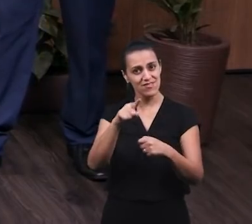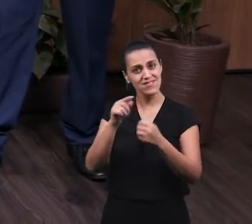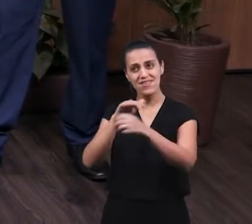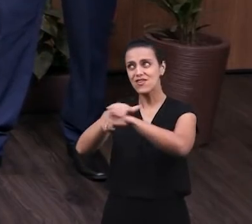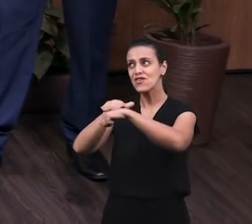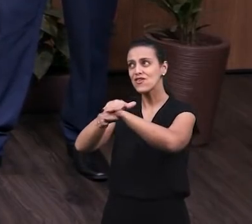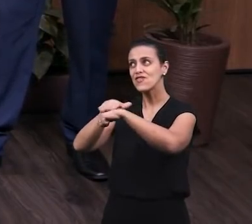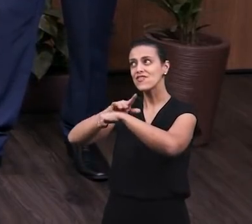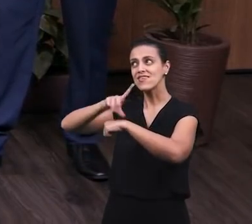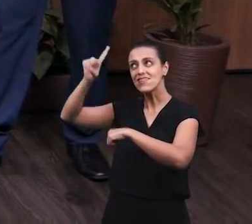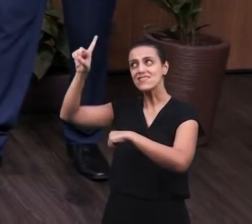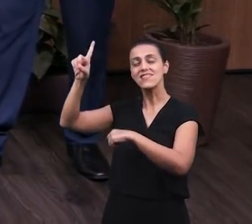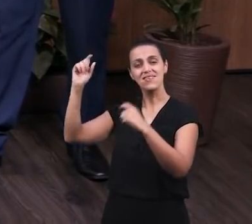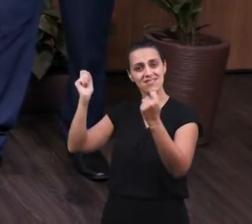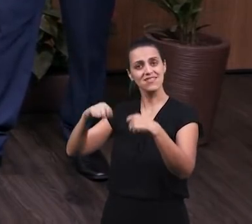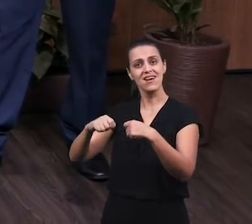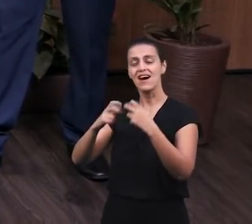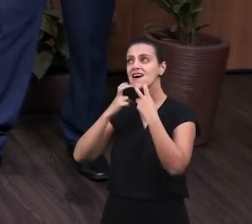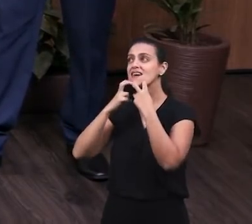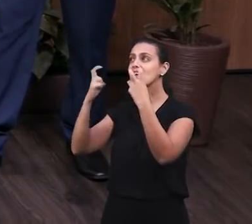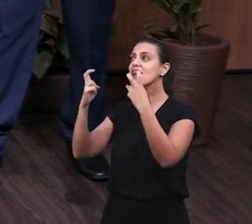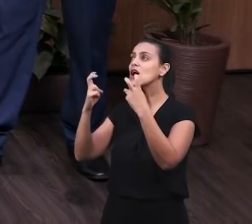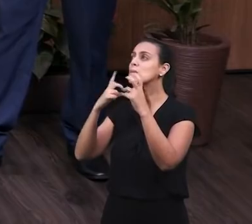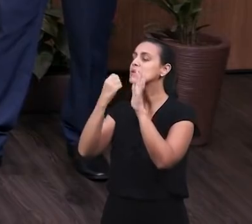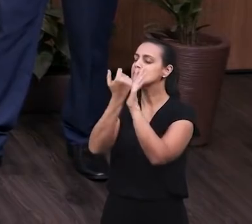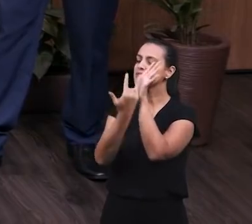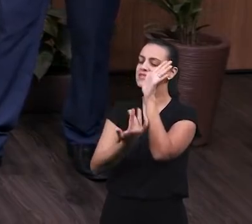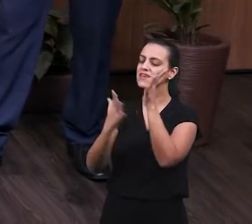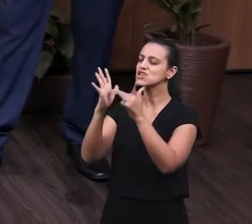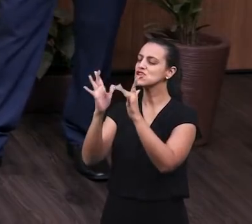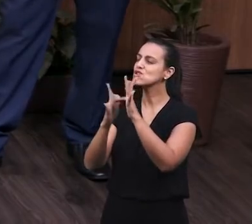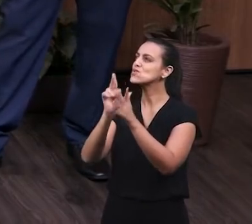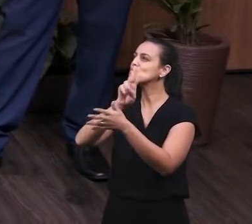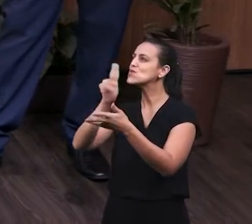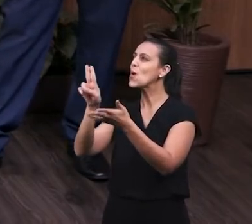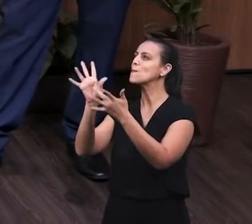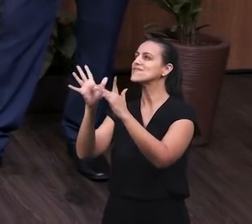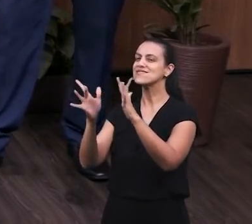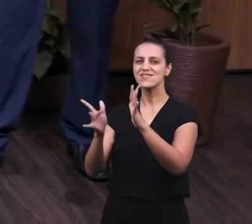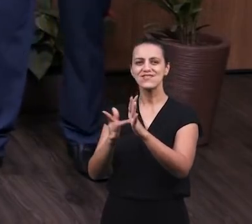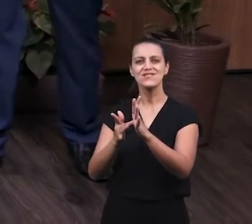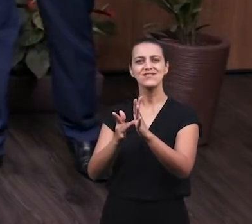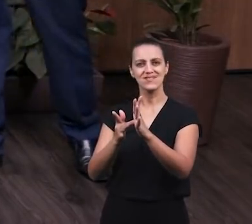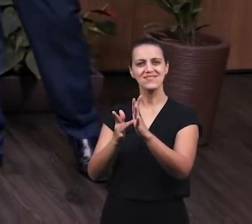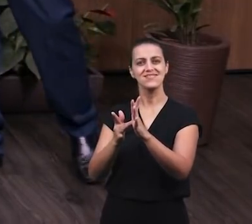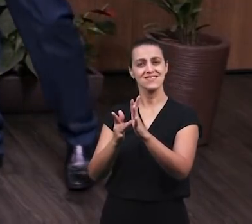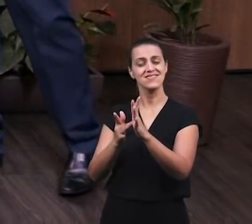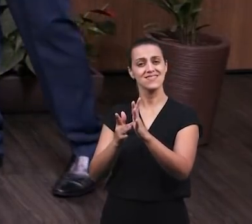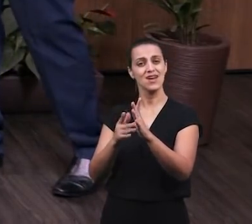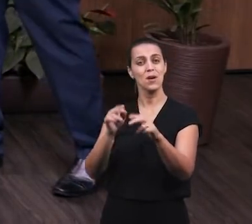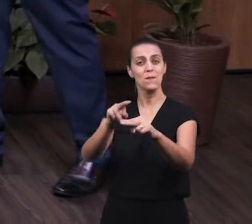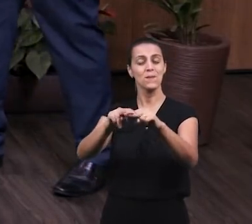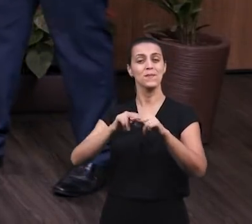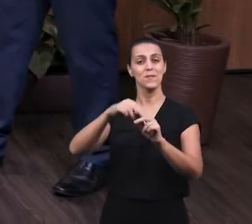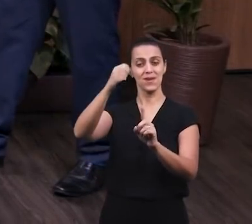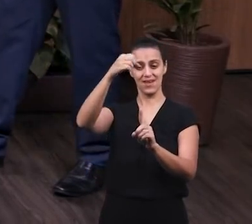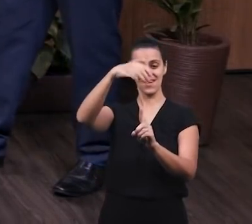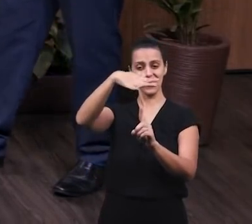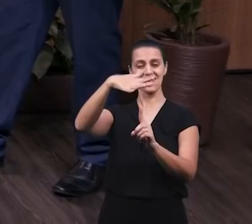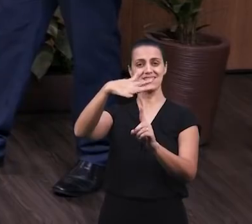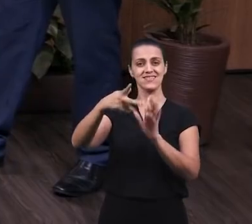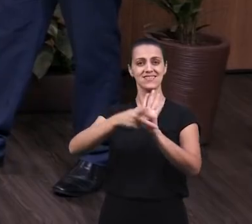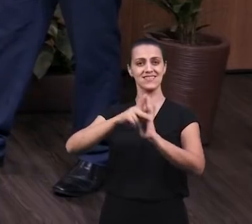pelo sangue de Jesus, em nome de Jesus. E ter acesso à presença de Deus. Amém. Aqui, Isto é a graça de Deus. glória a